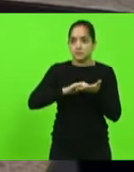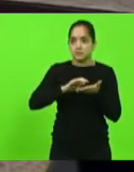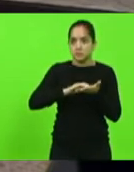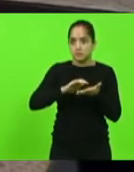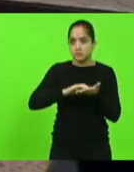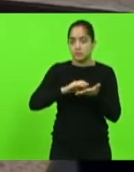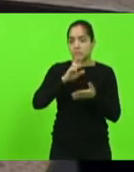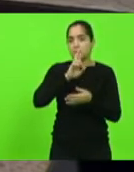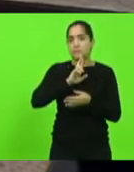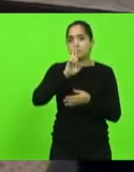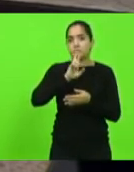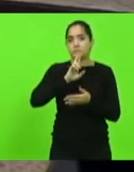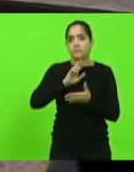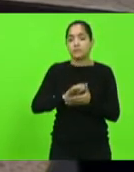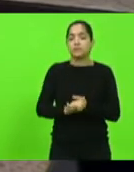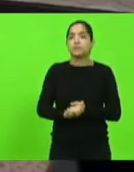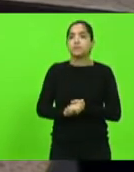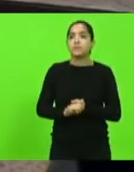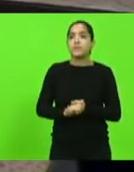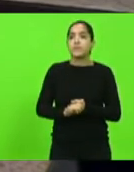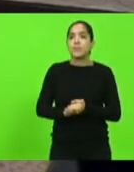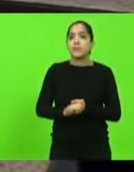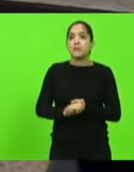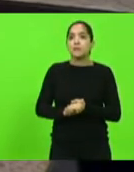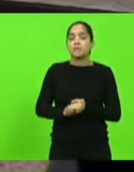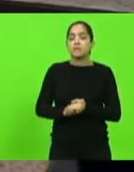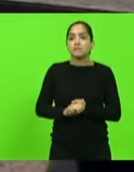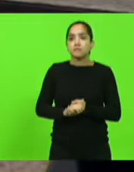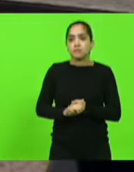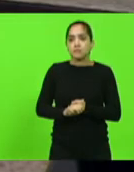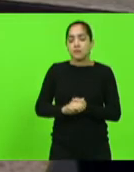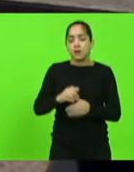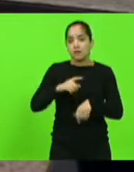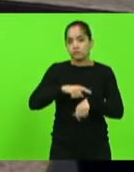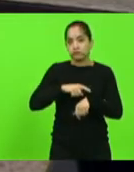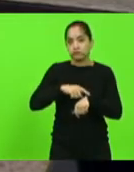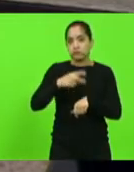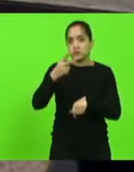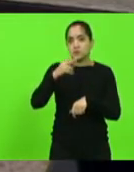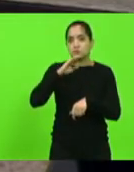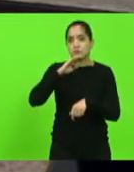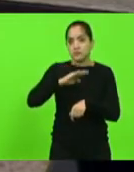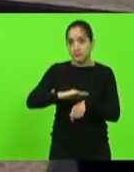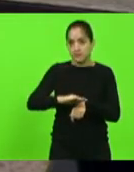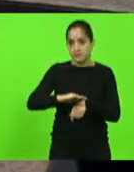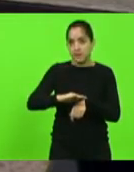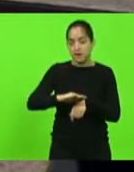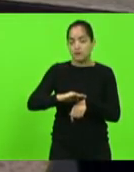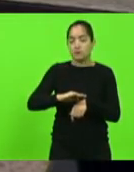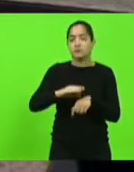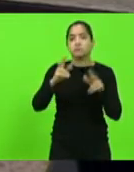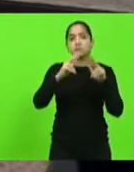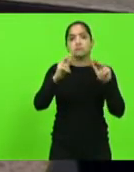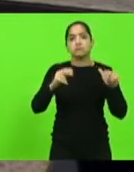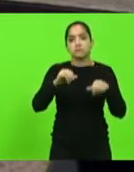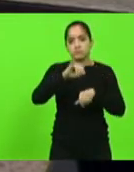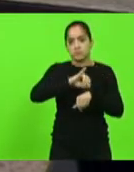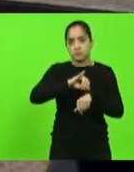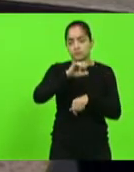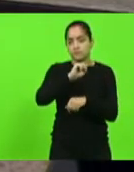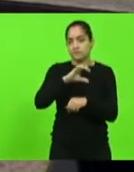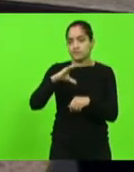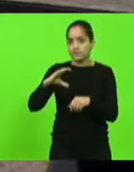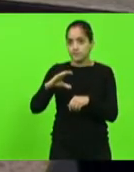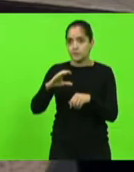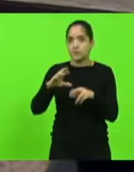deputado Rodrigo Minotto. Às 14 horas do dia 22 do mês de setembro do ano 2021, nessa cidade de Florianópolis, capital do Estado